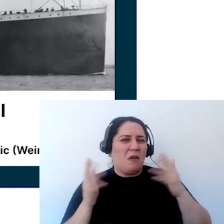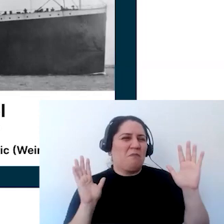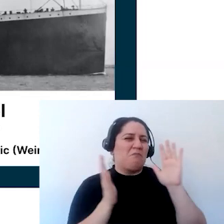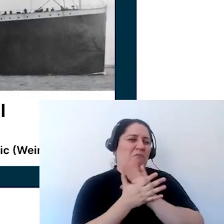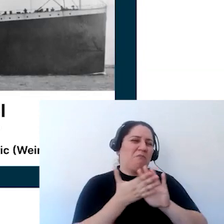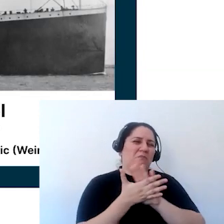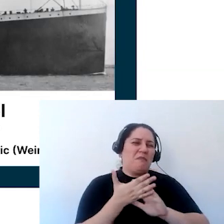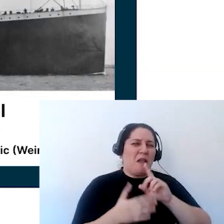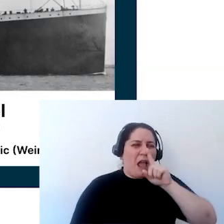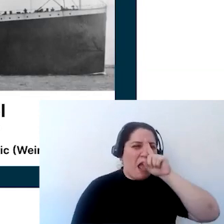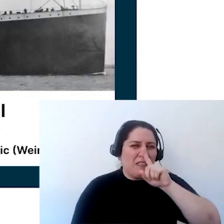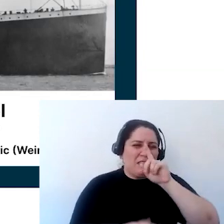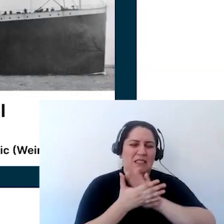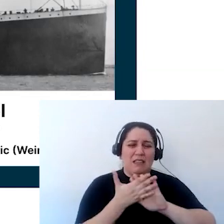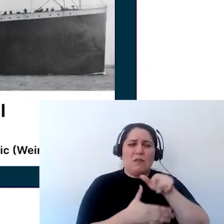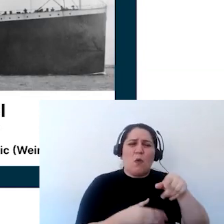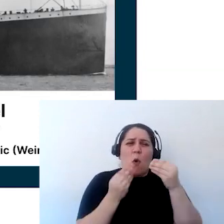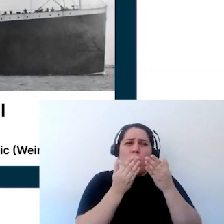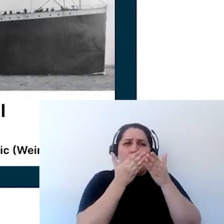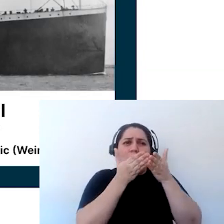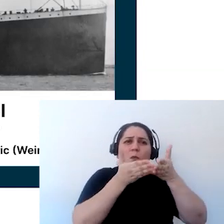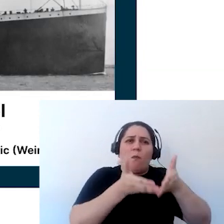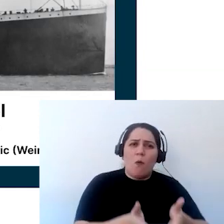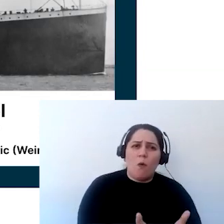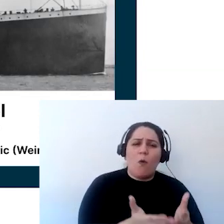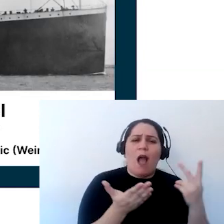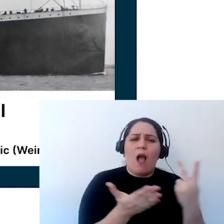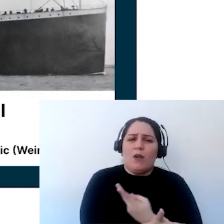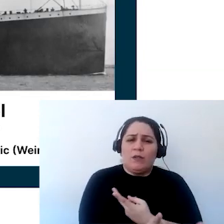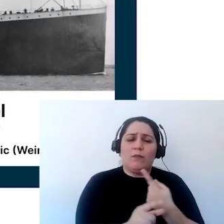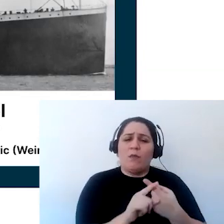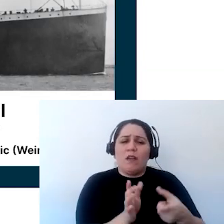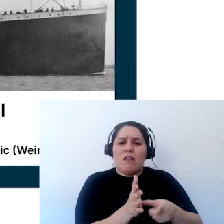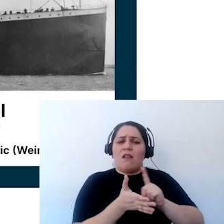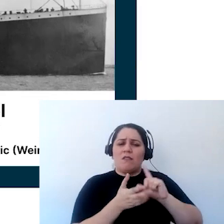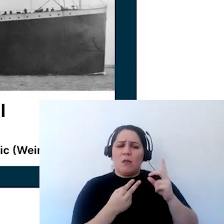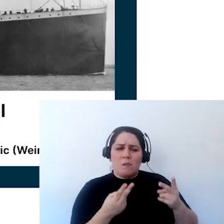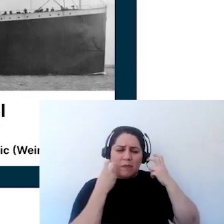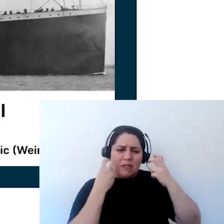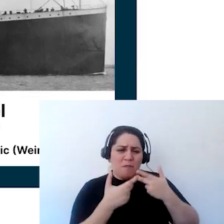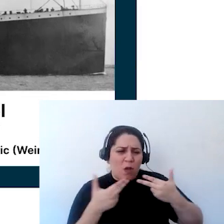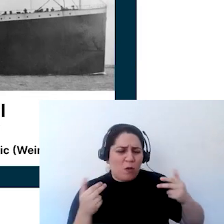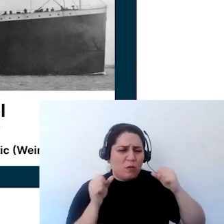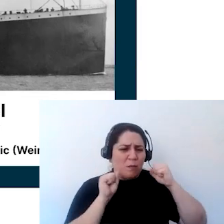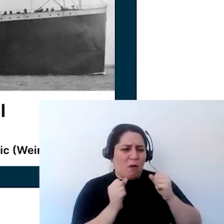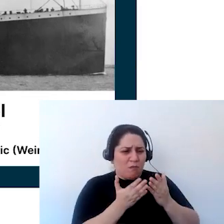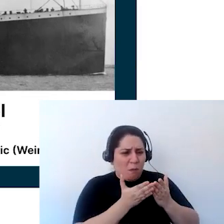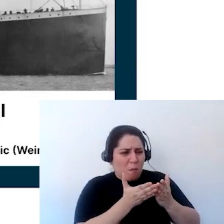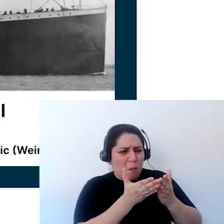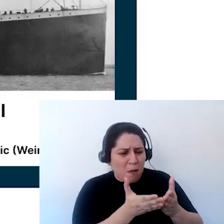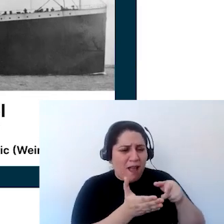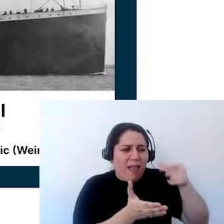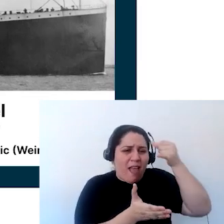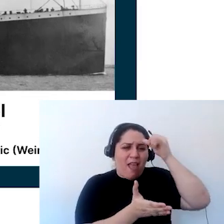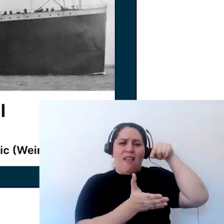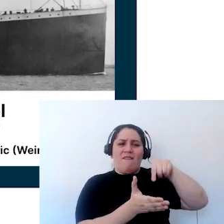que levou um navio como esse a afundar? Né, quais ameaças não foram detectadas com antecedência para que esse incidente pudesse ter sido